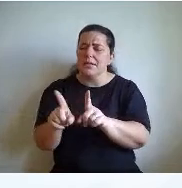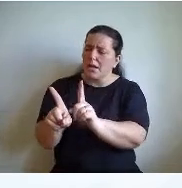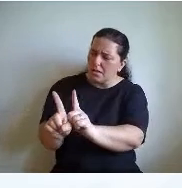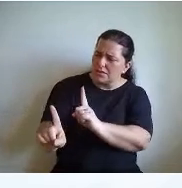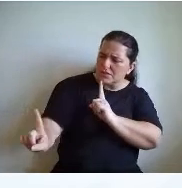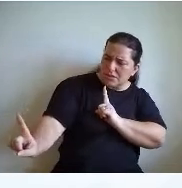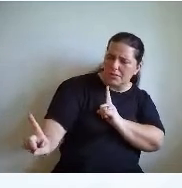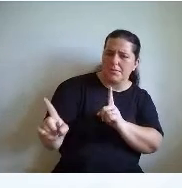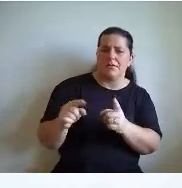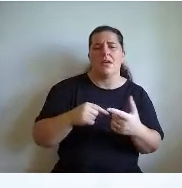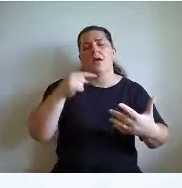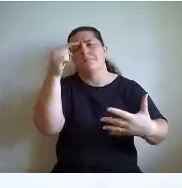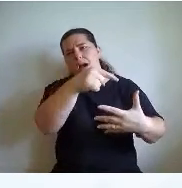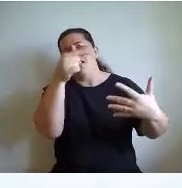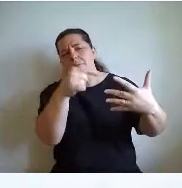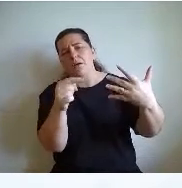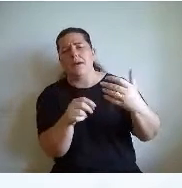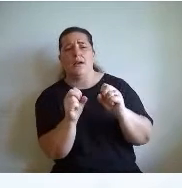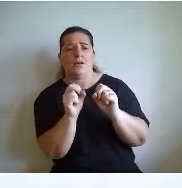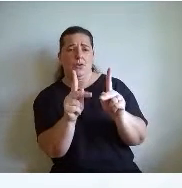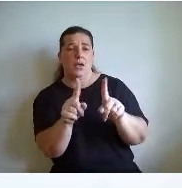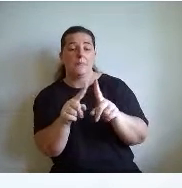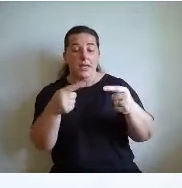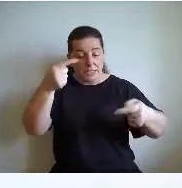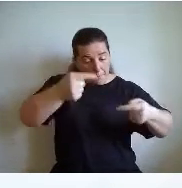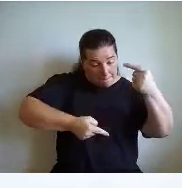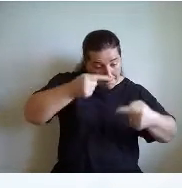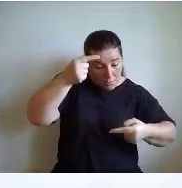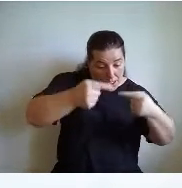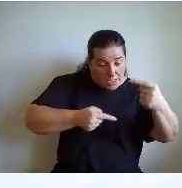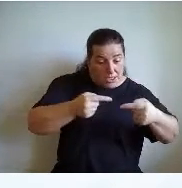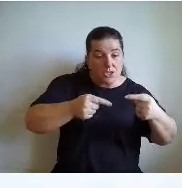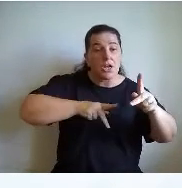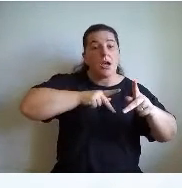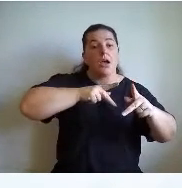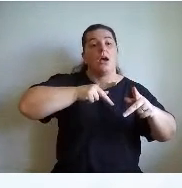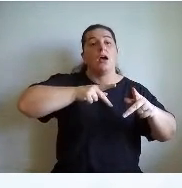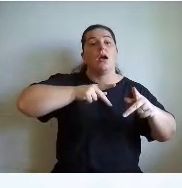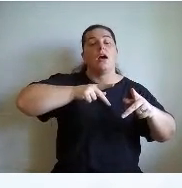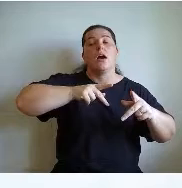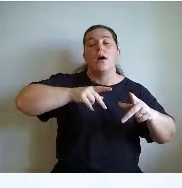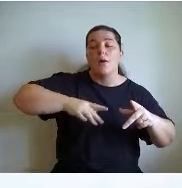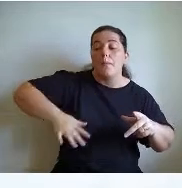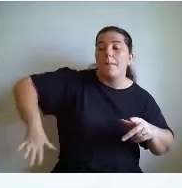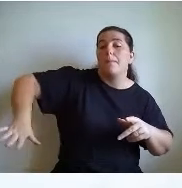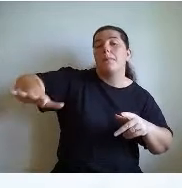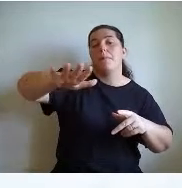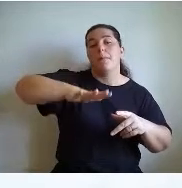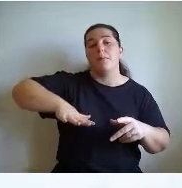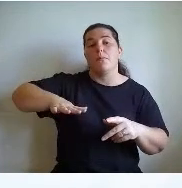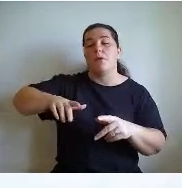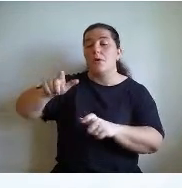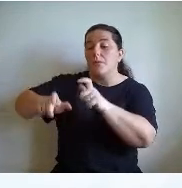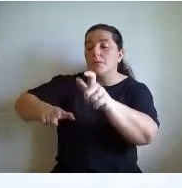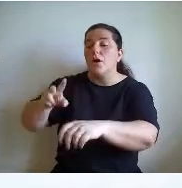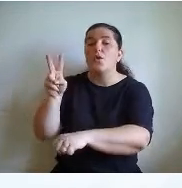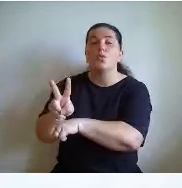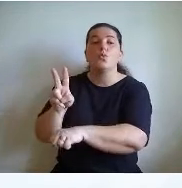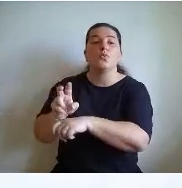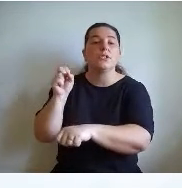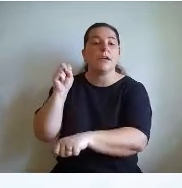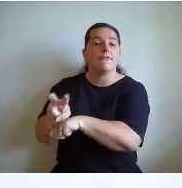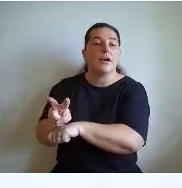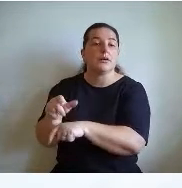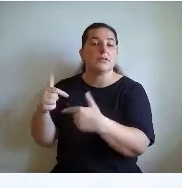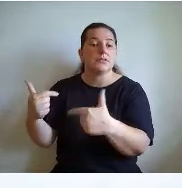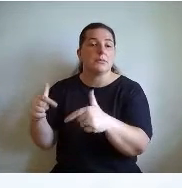isso, vamos aquilo, tudo bem. Mas cadê a política pública de proteção? Cadê aquela que protege o emprego, né? Que protege